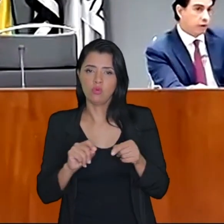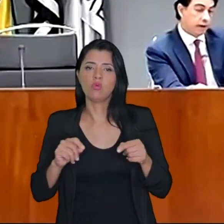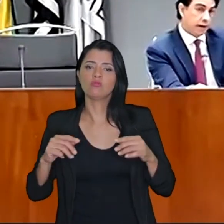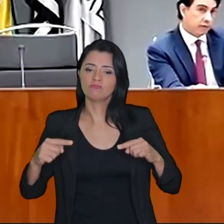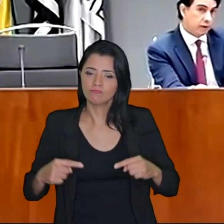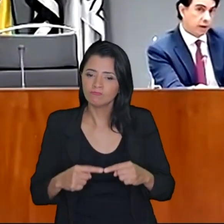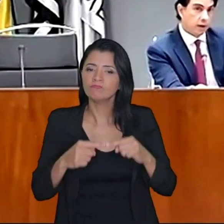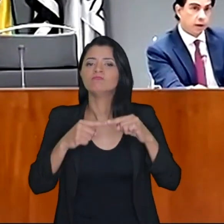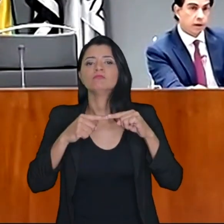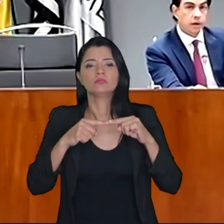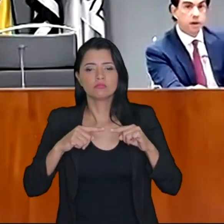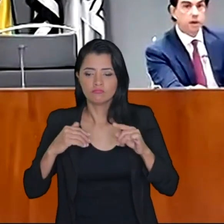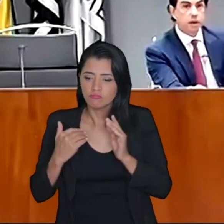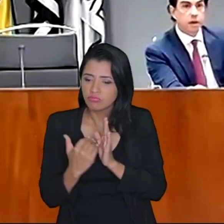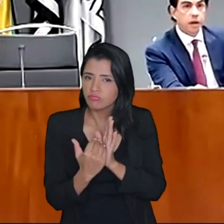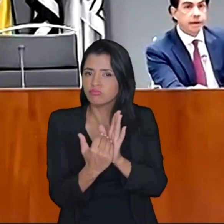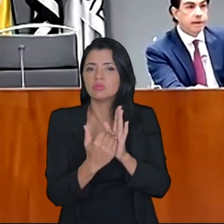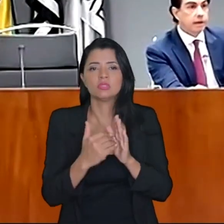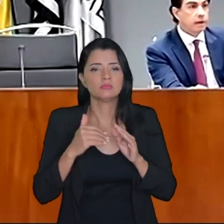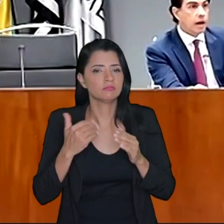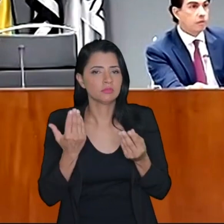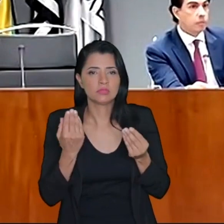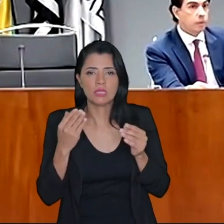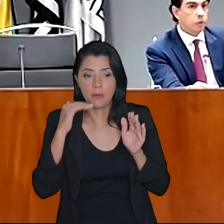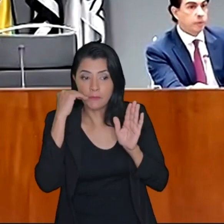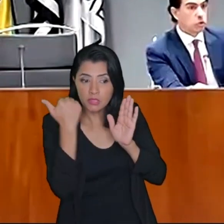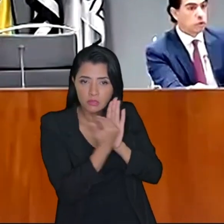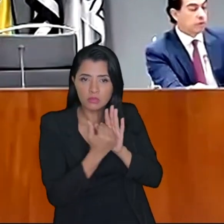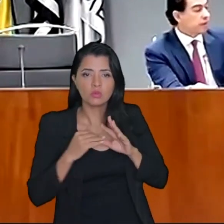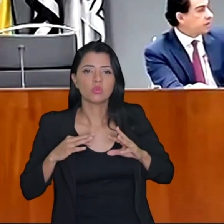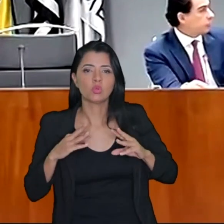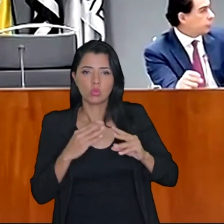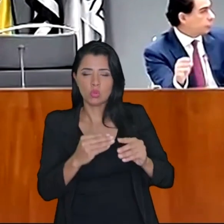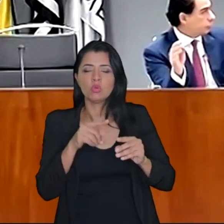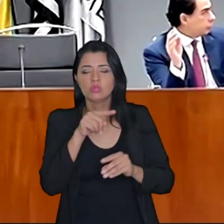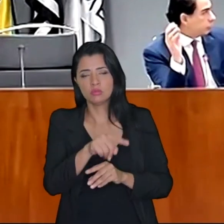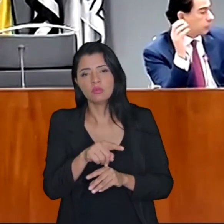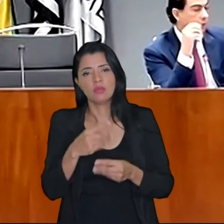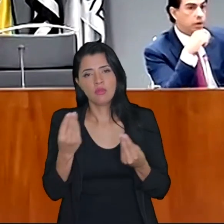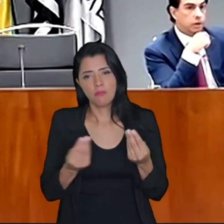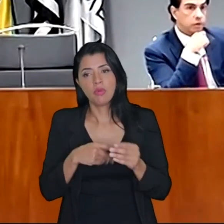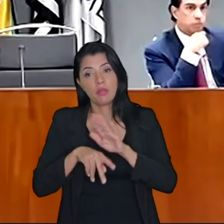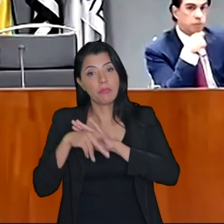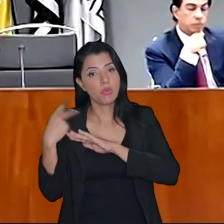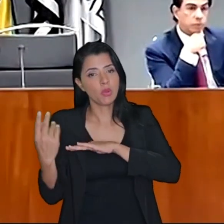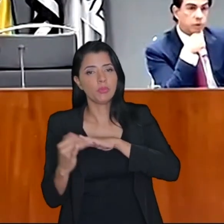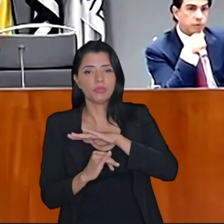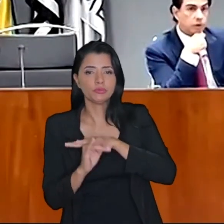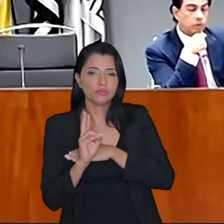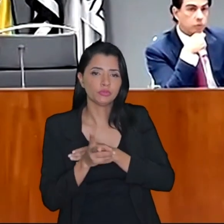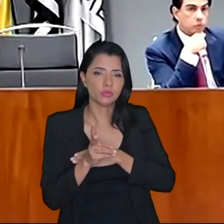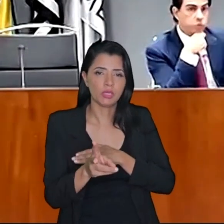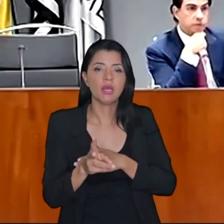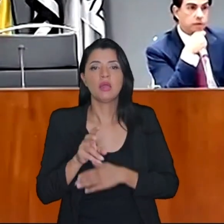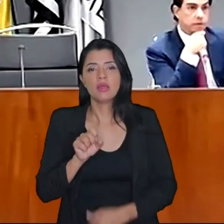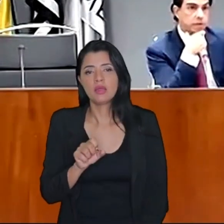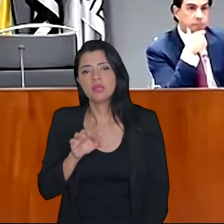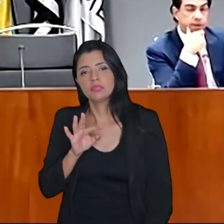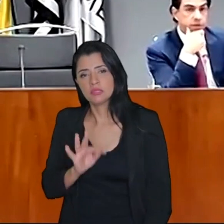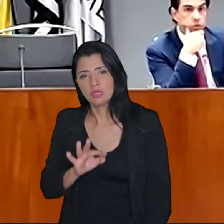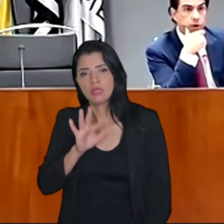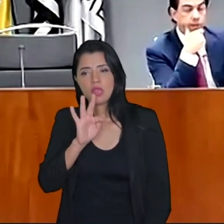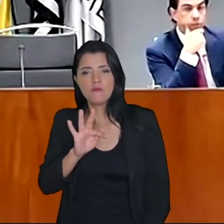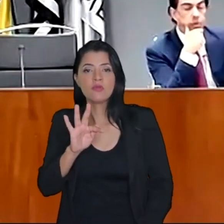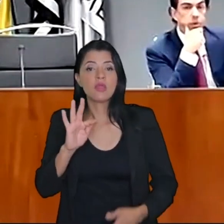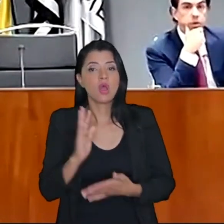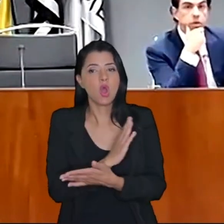que isso, aliás, é indeclinável para a própria sobrevivência do Instituto. E o Supremo Tribunal Federal tem alguns precedentes que me